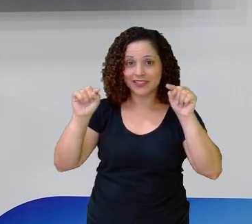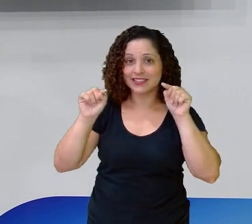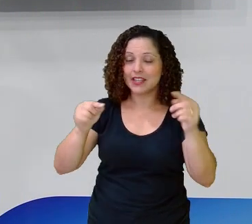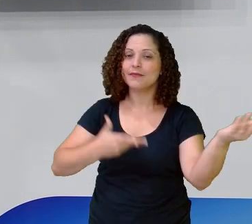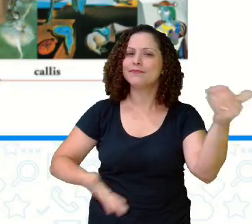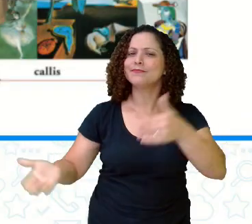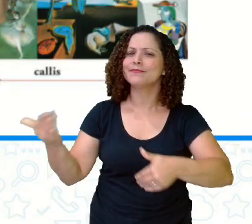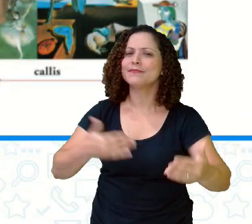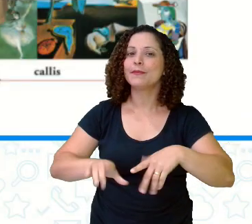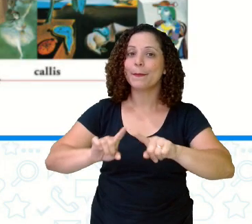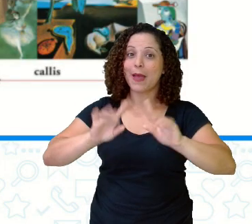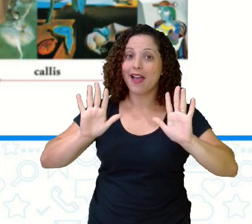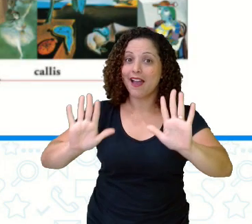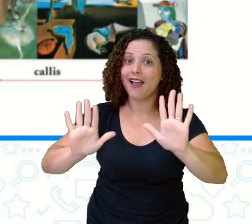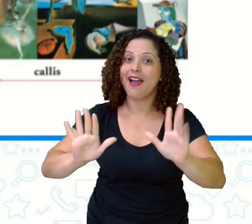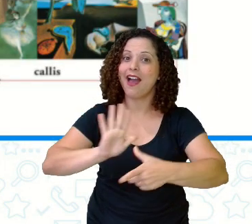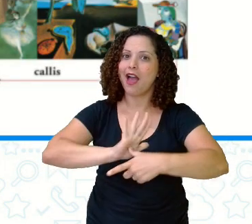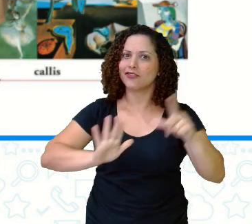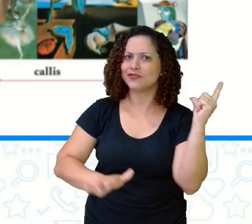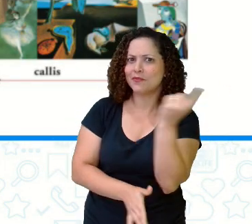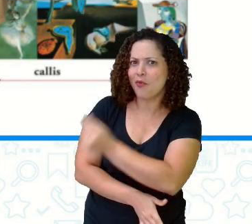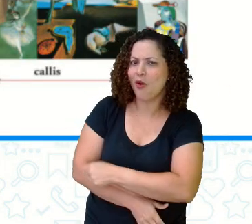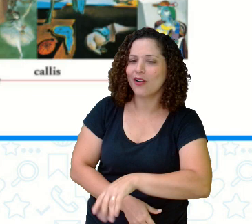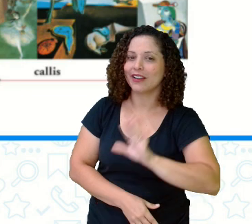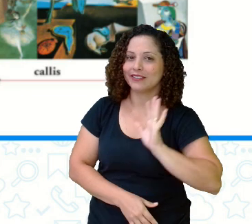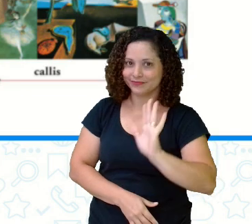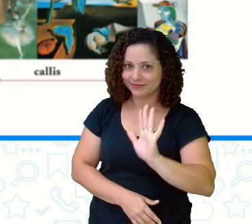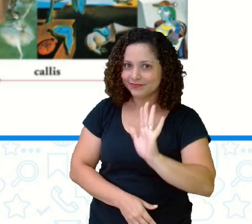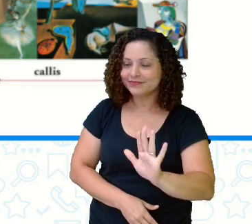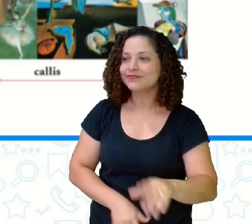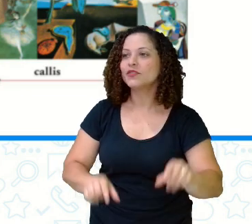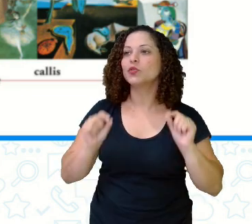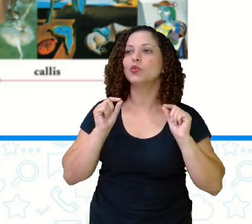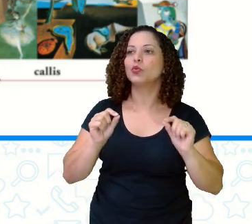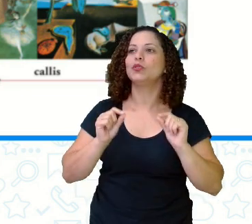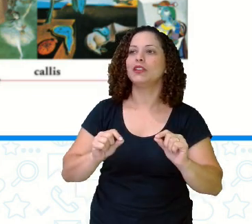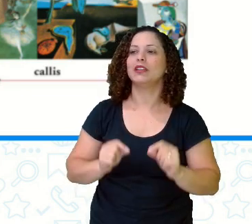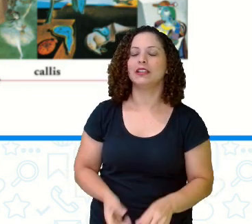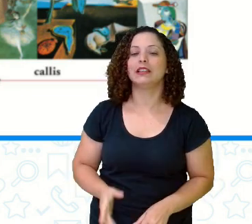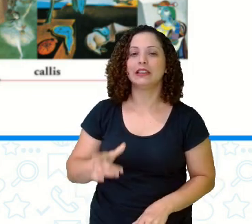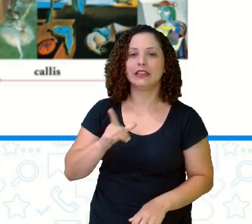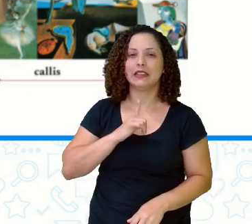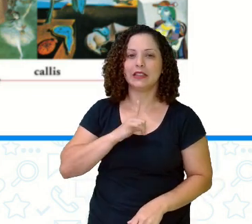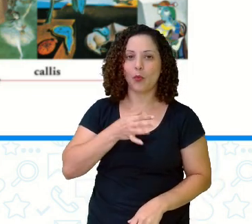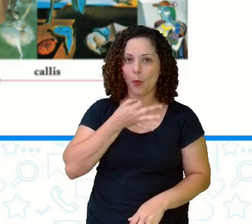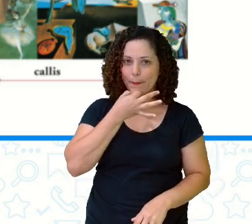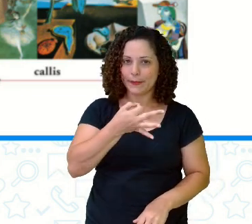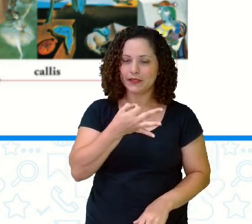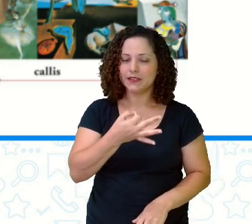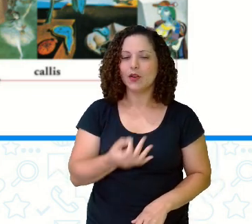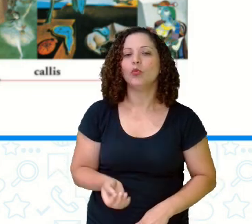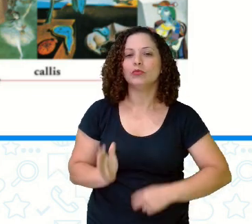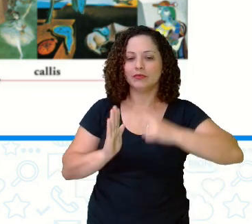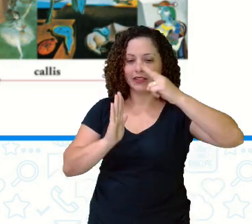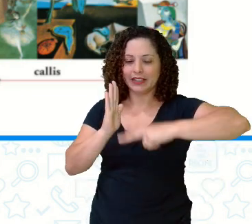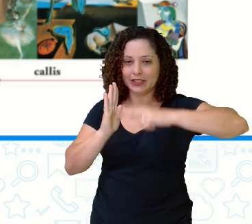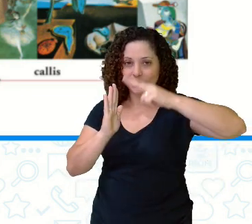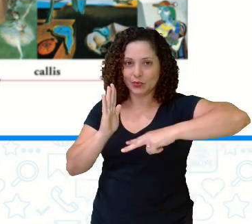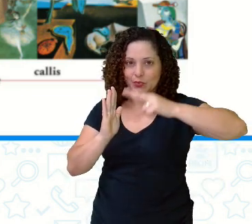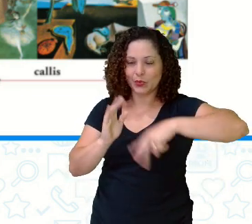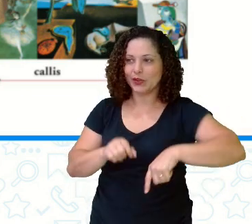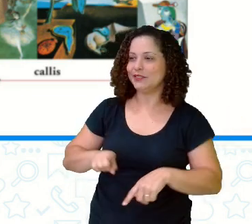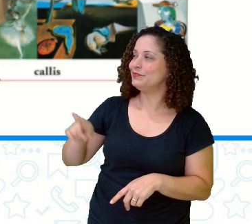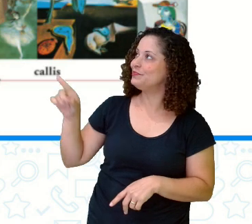E antes de eu ir embora, já ia me esquecendo. Eu quero sugerir esse livro para vocês. Tem tudo a ver com